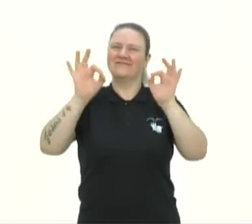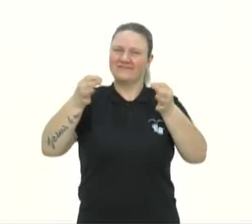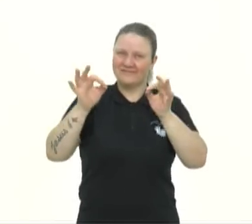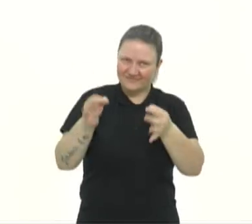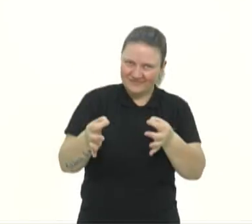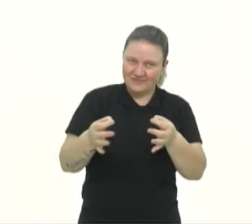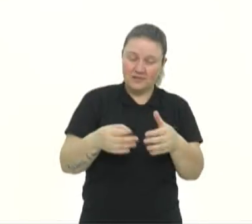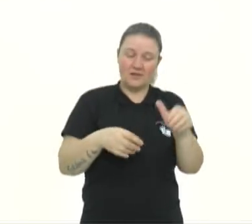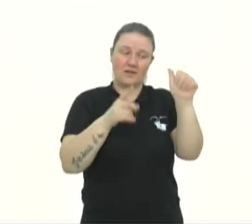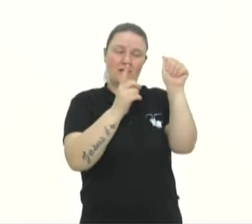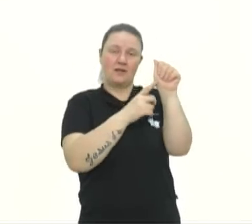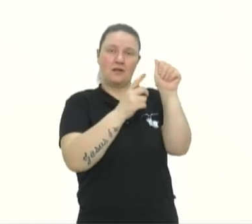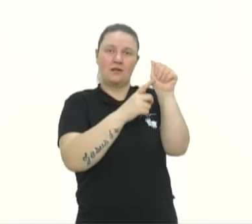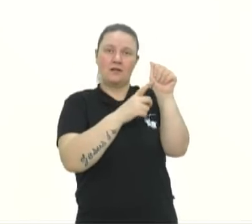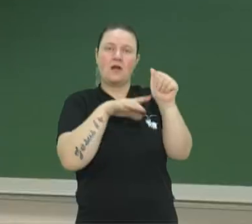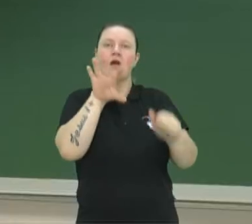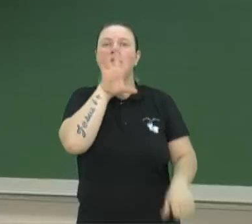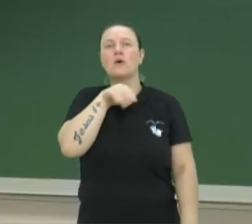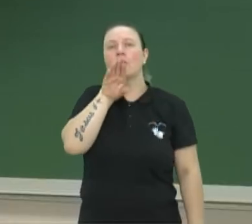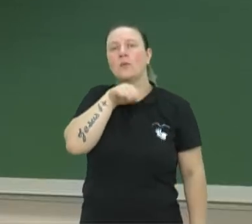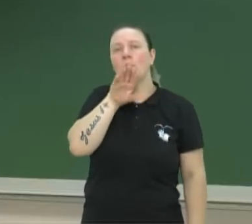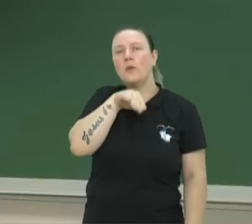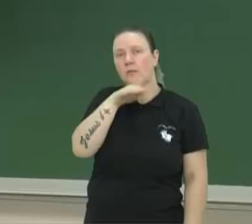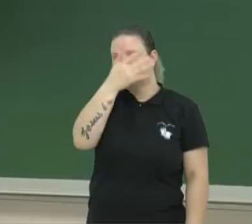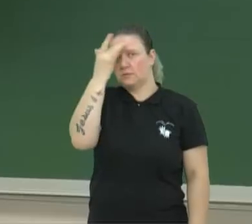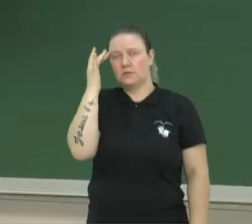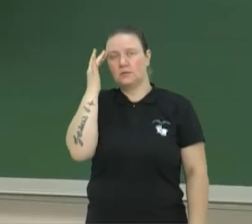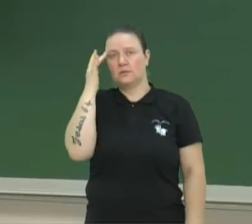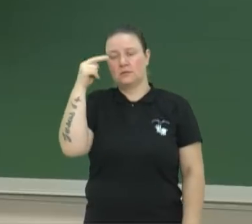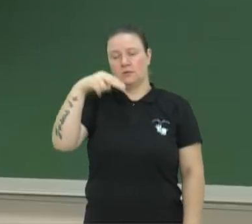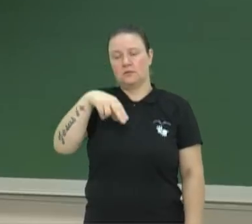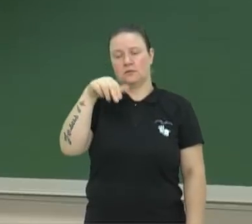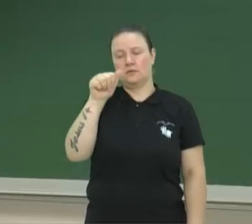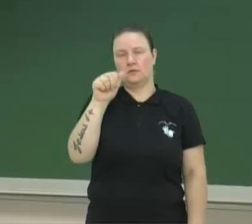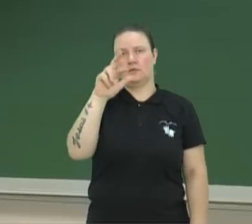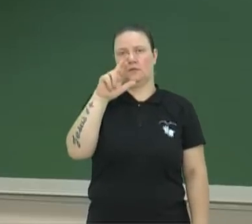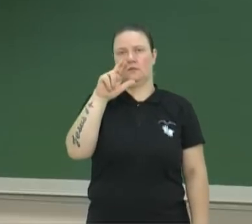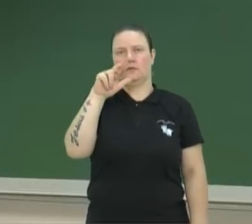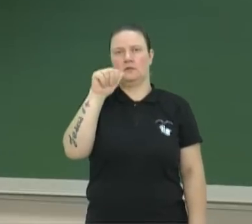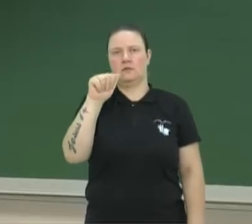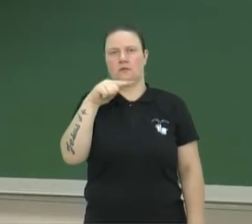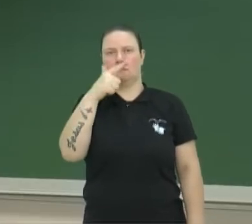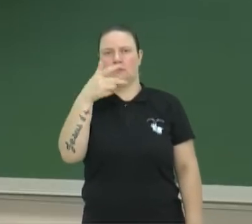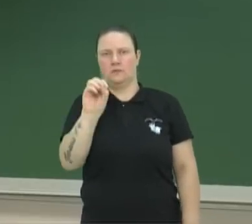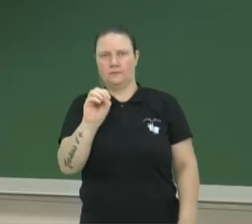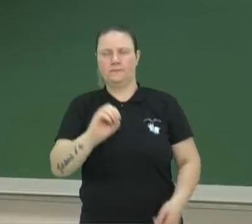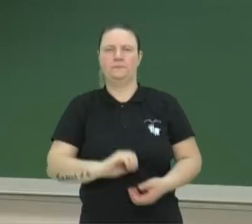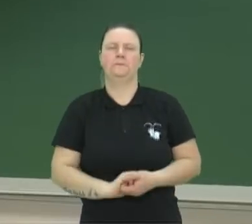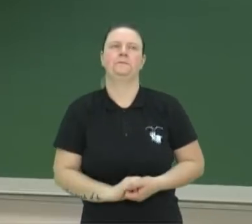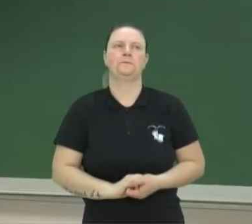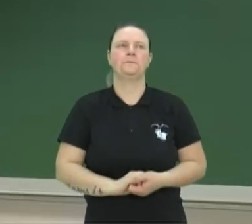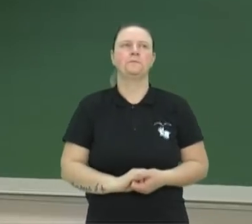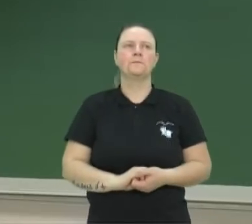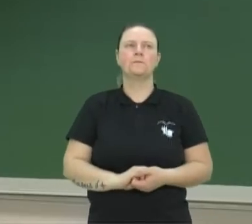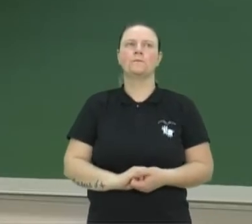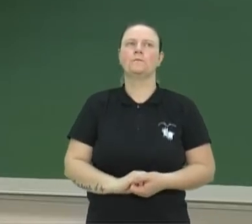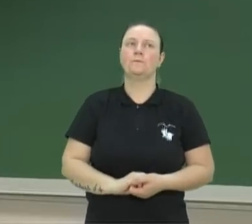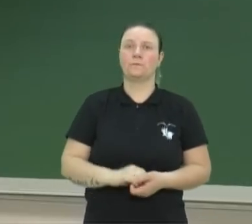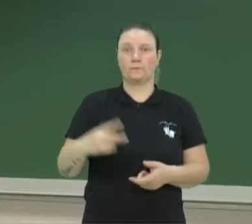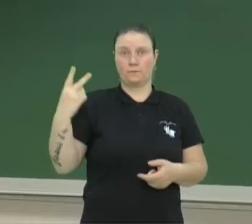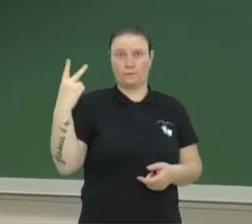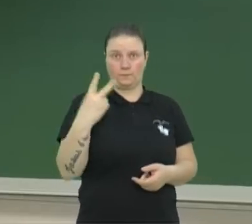Sim, é. Predomina então a narração nesse gênero textual causo. E agora a